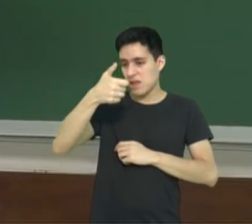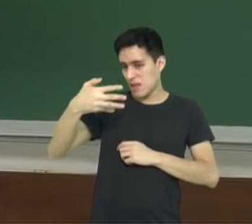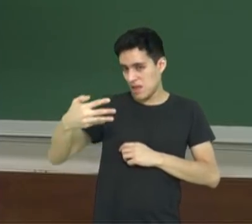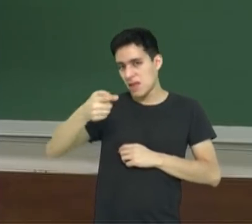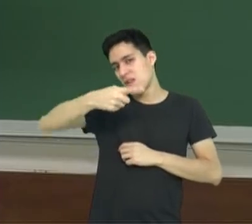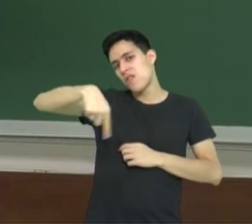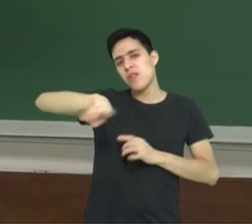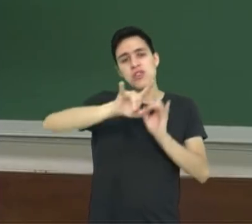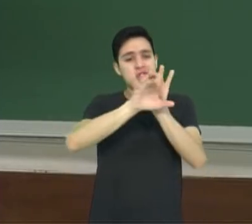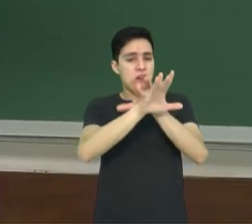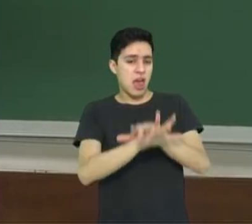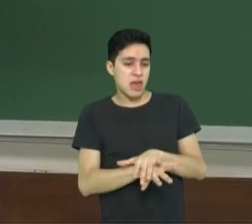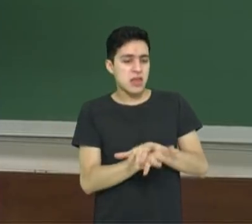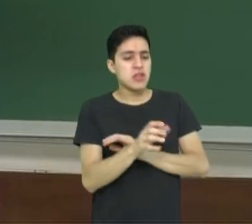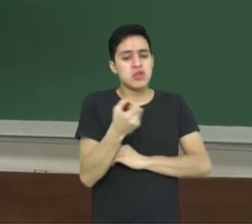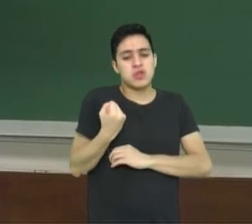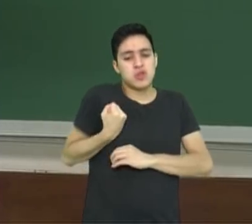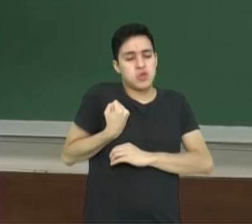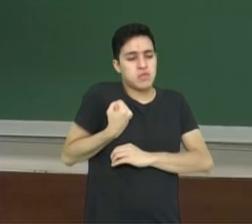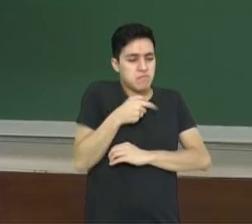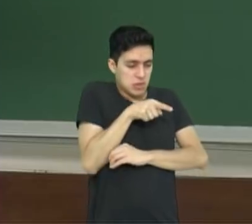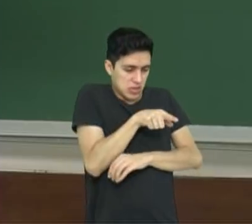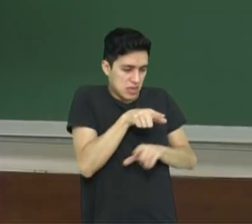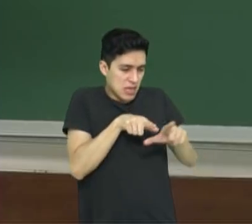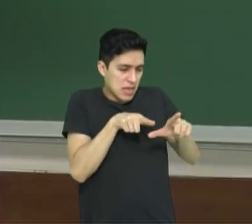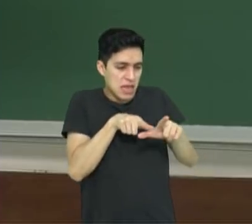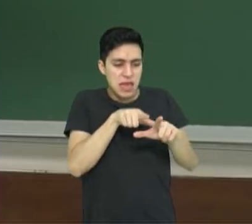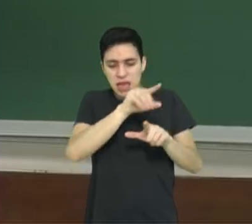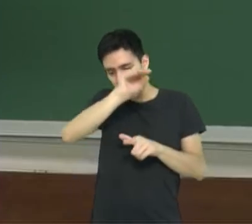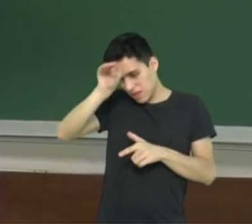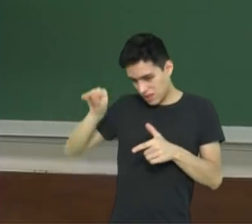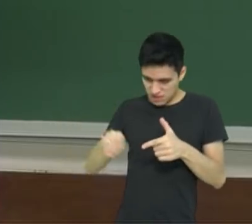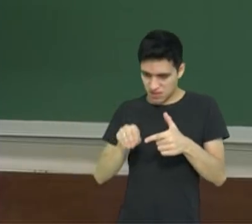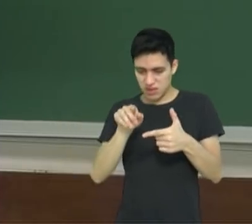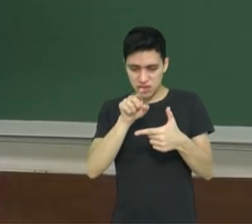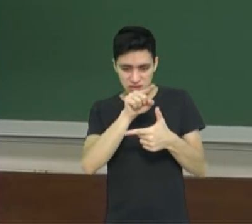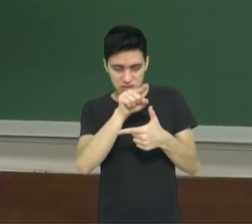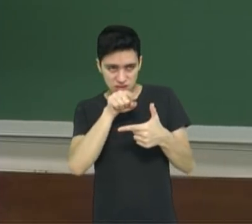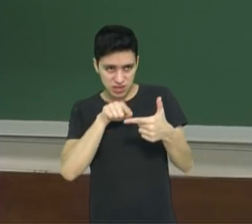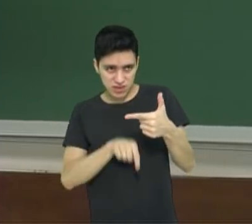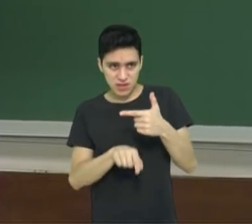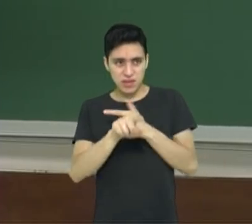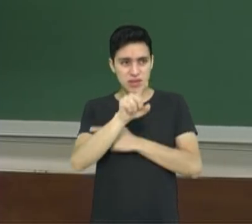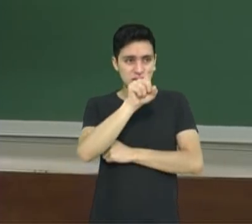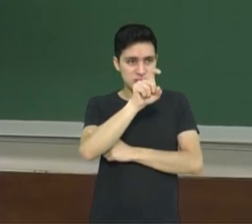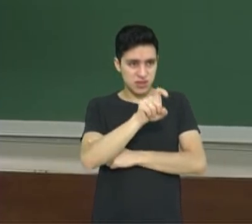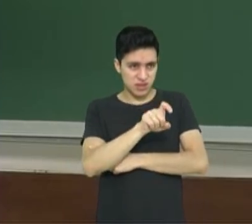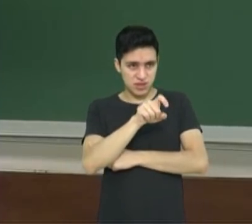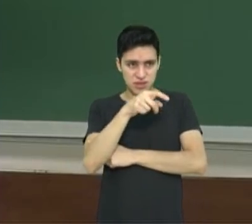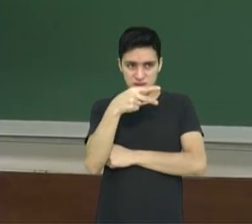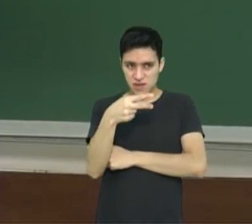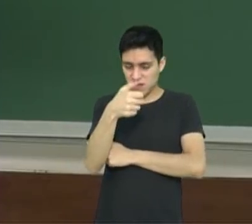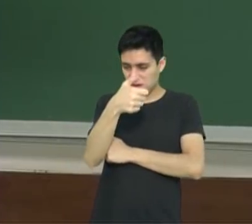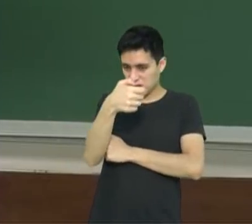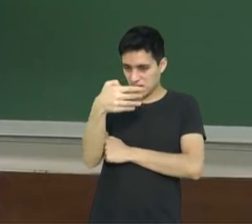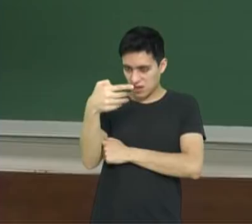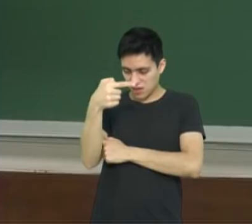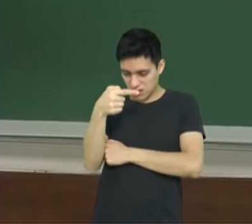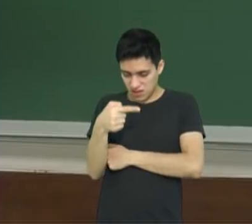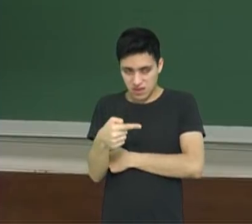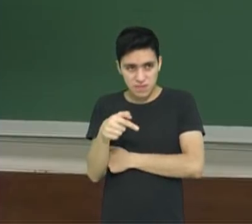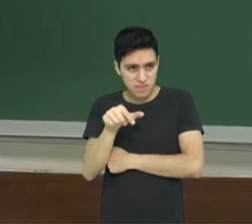você finaliza. O número que está com a letra passa dividindo. Então, vai ficar x igual a 14 dividido por 7